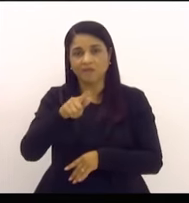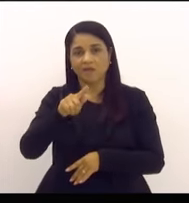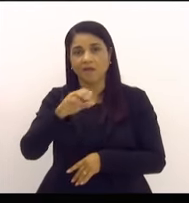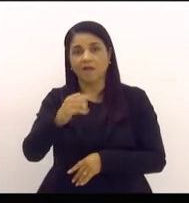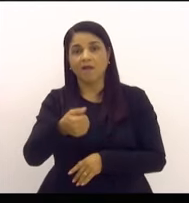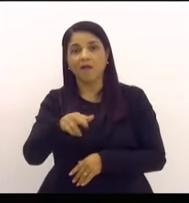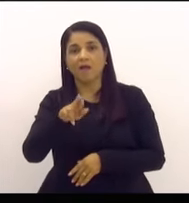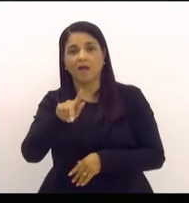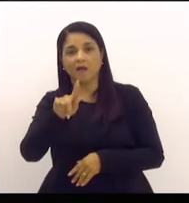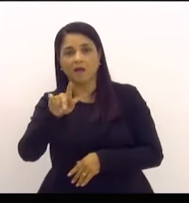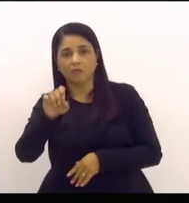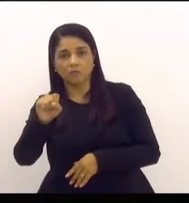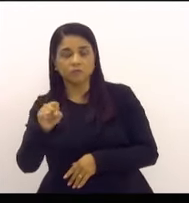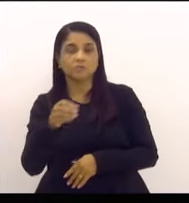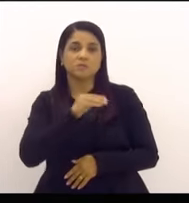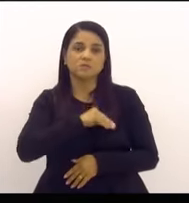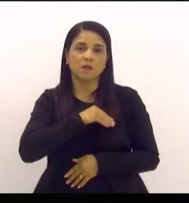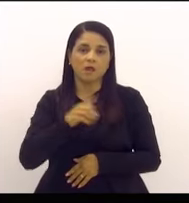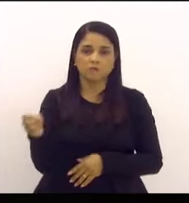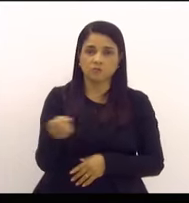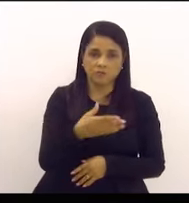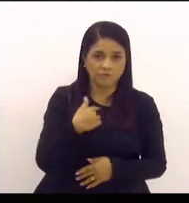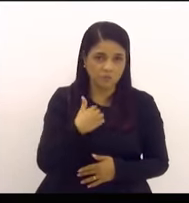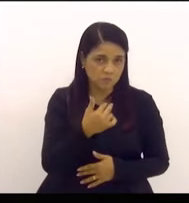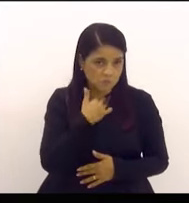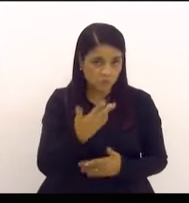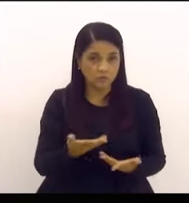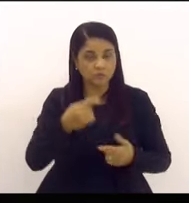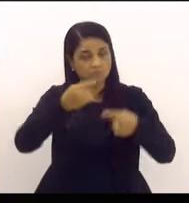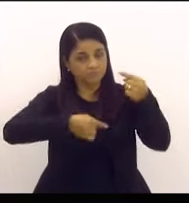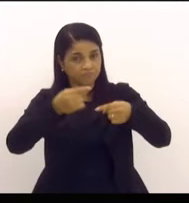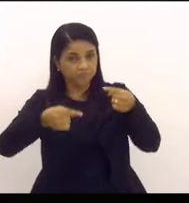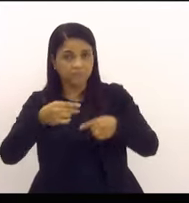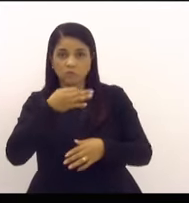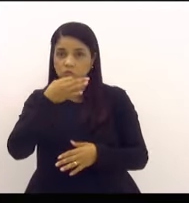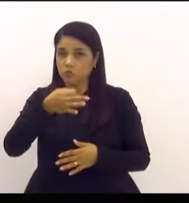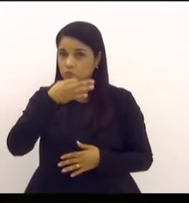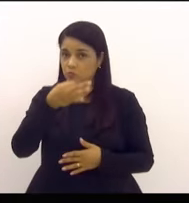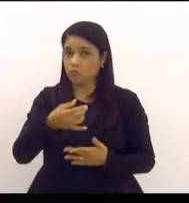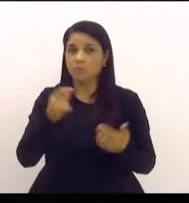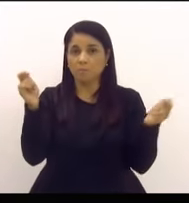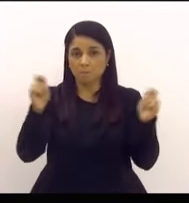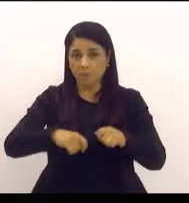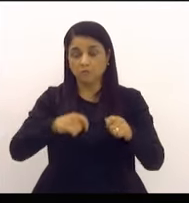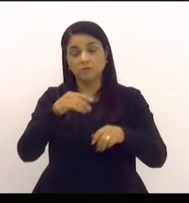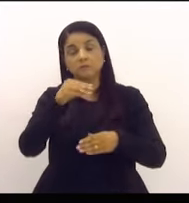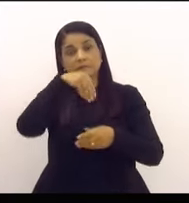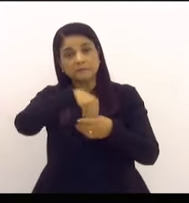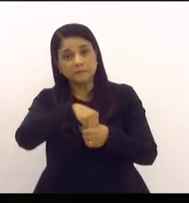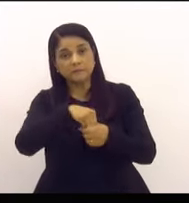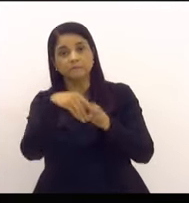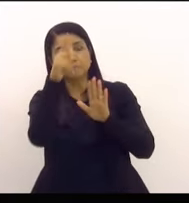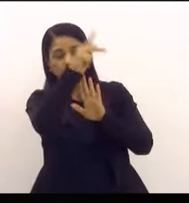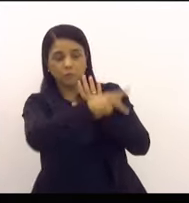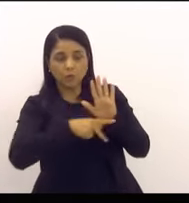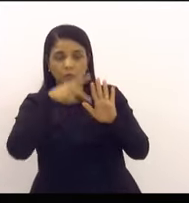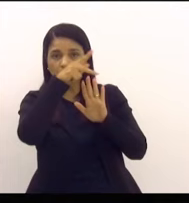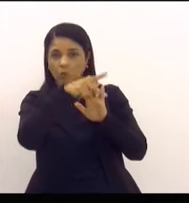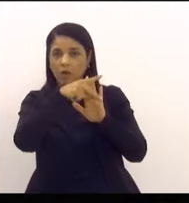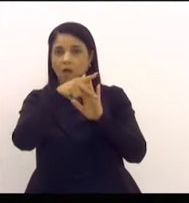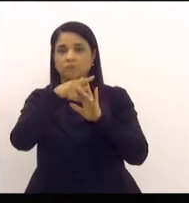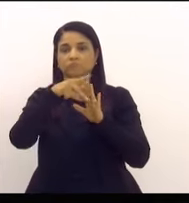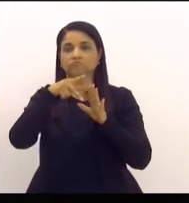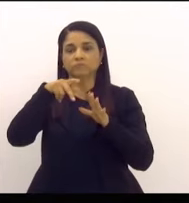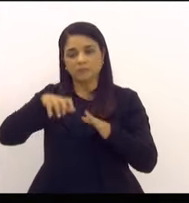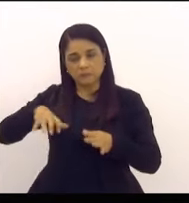algumas intenções que a gente quer deixar aqui no debate. Porque, infelizmente, como a gente está falando de internalizar um protocolo